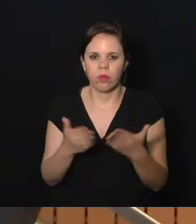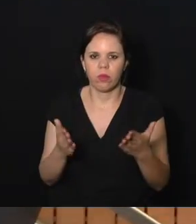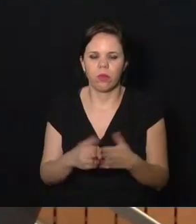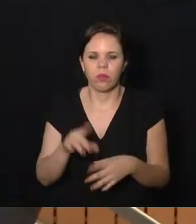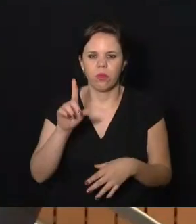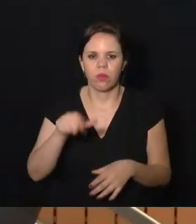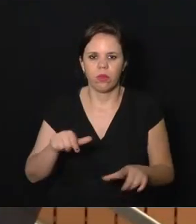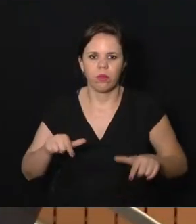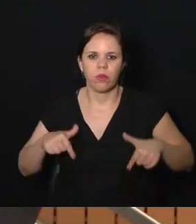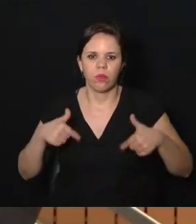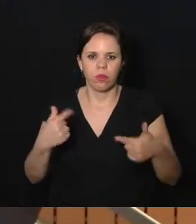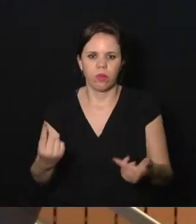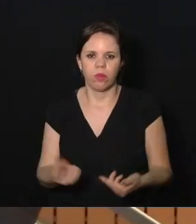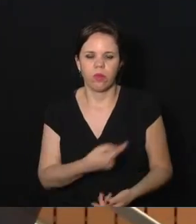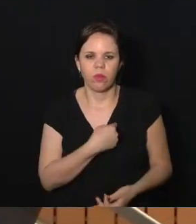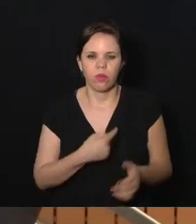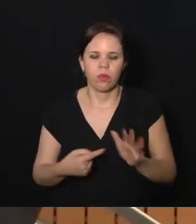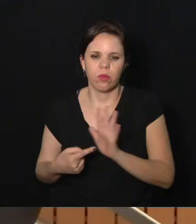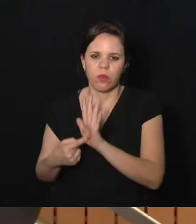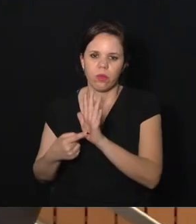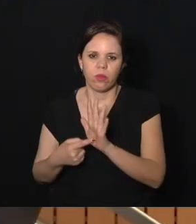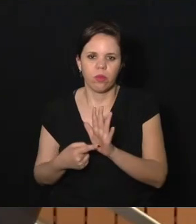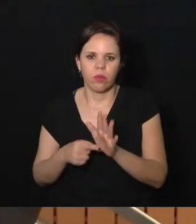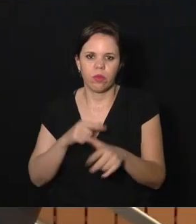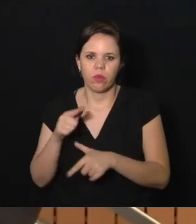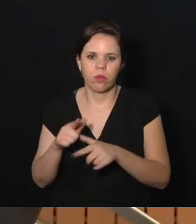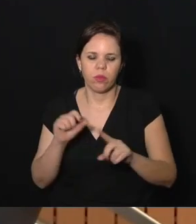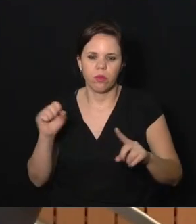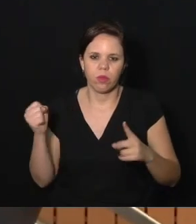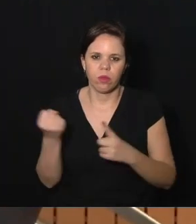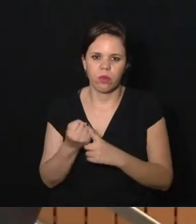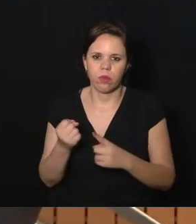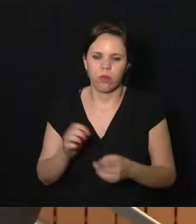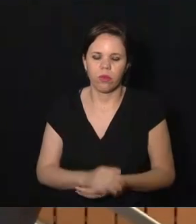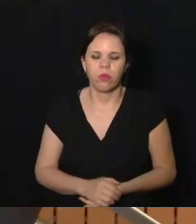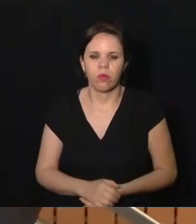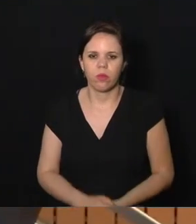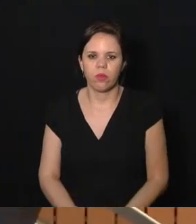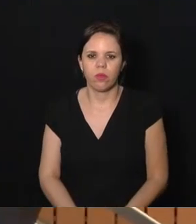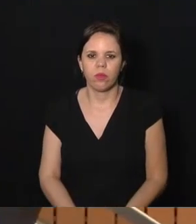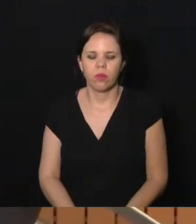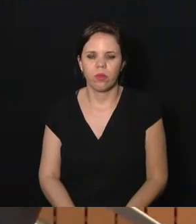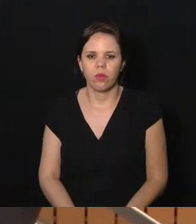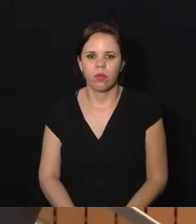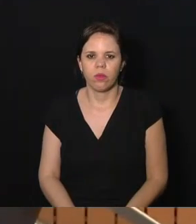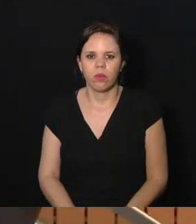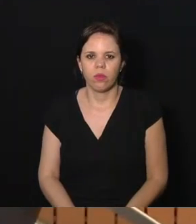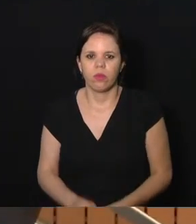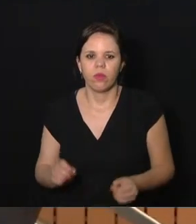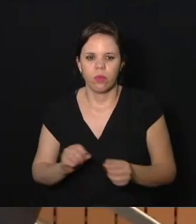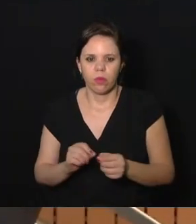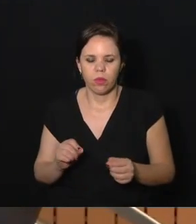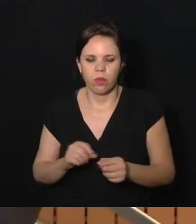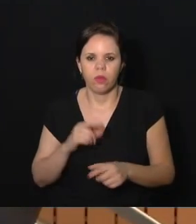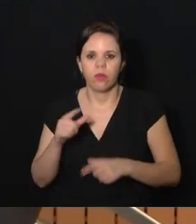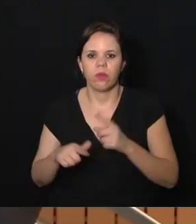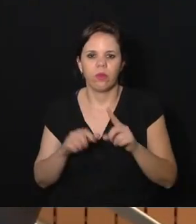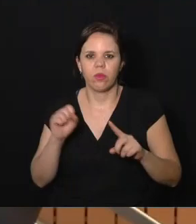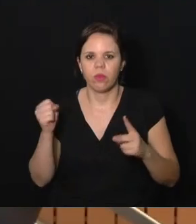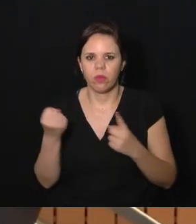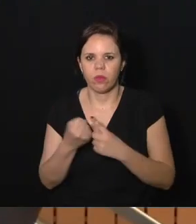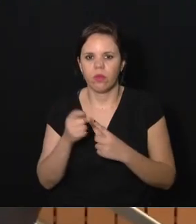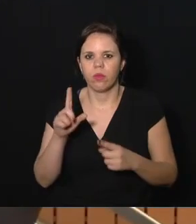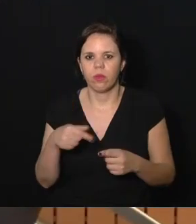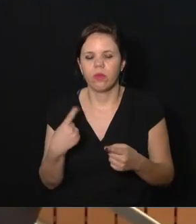um gesto que nos move no trabalho social. Porque quando nós fazemos o trabalho social,